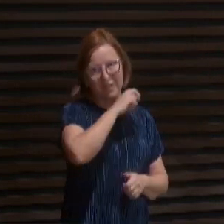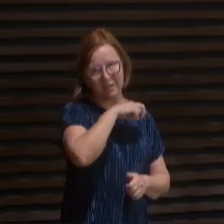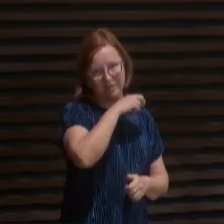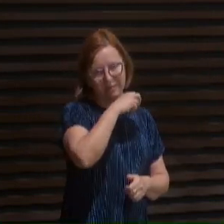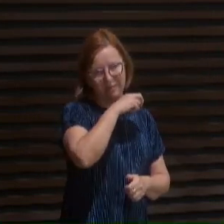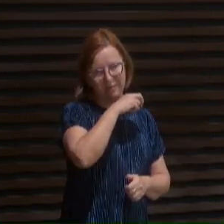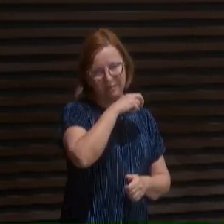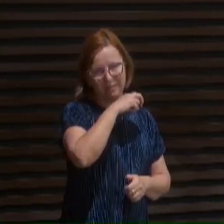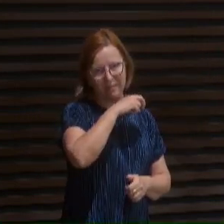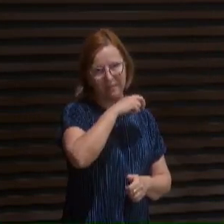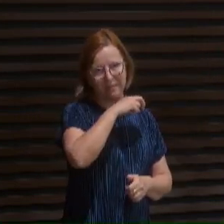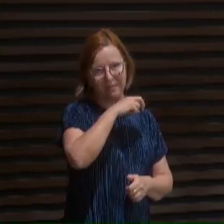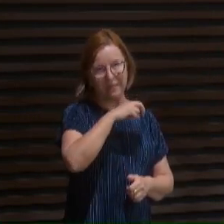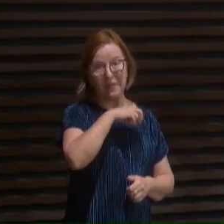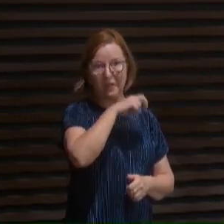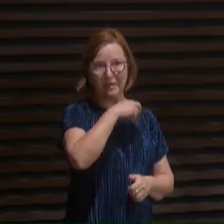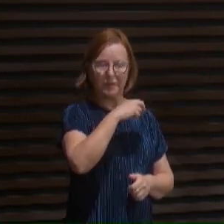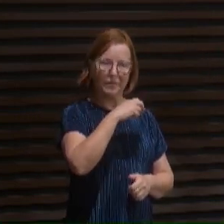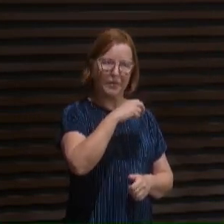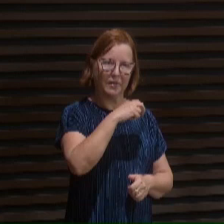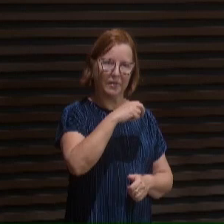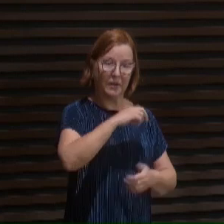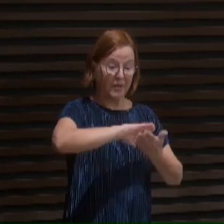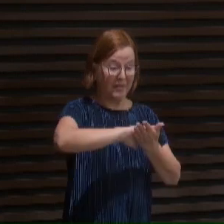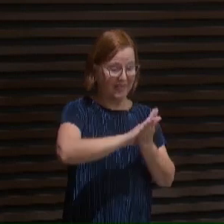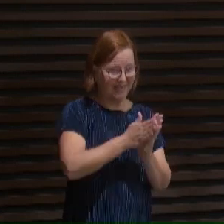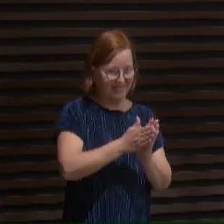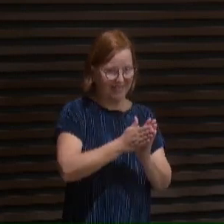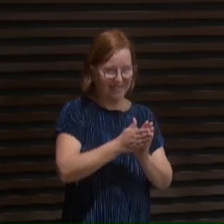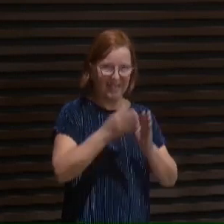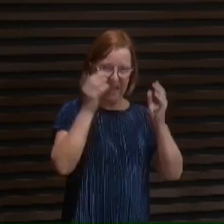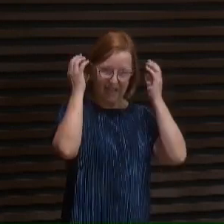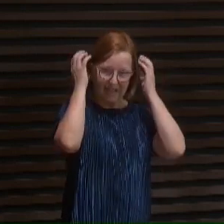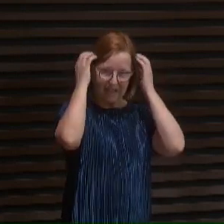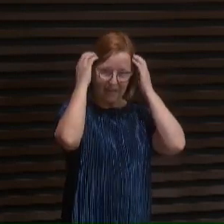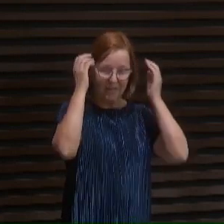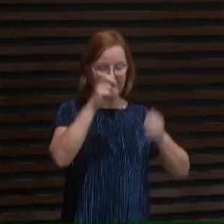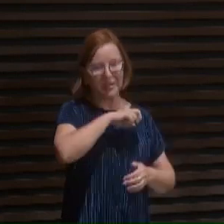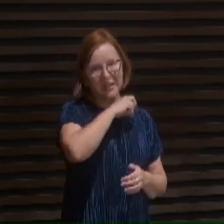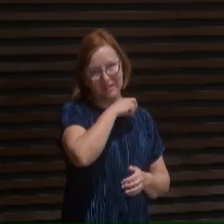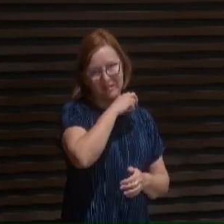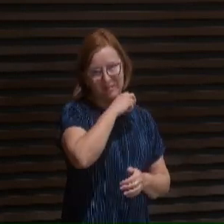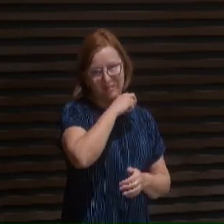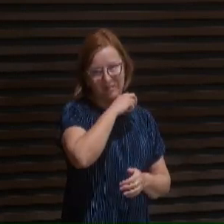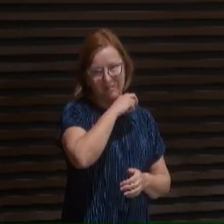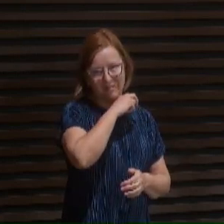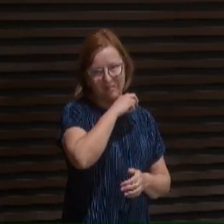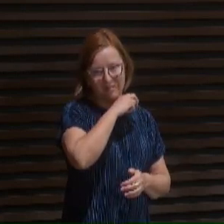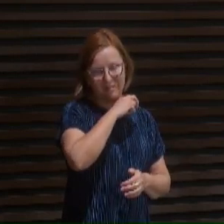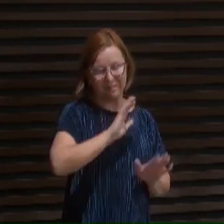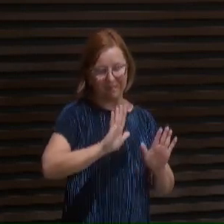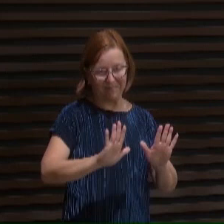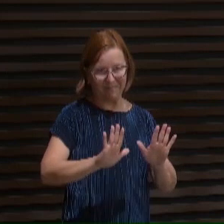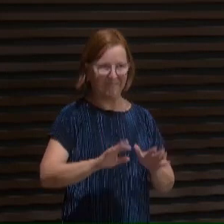serpente. E a serpente que esmaga a cabeça da serpente, olha